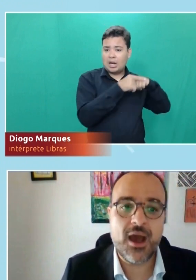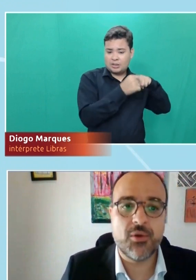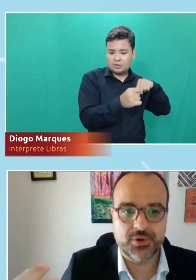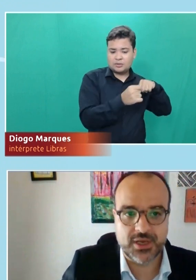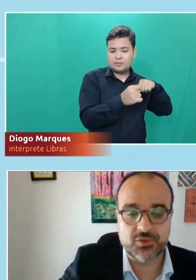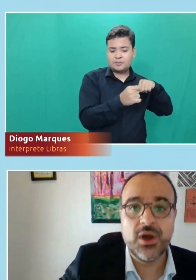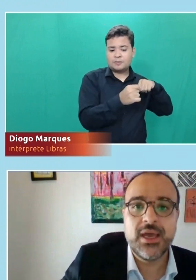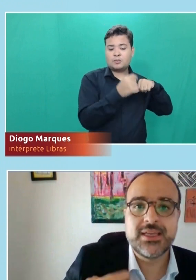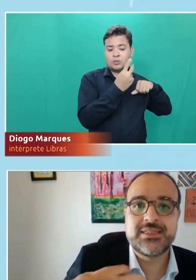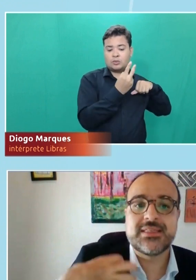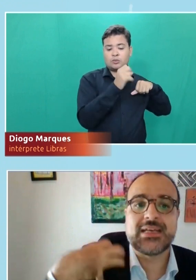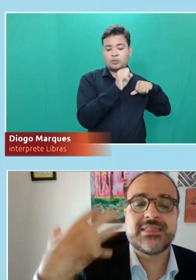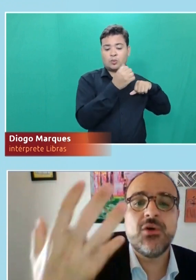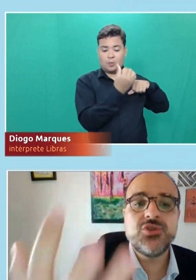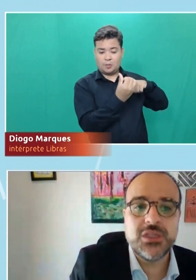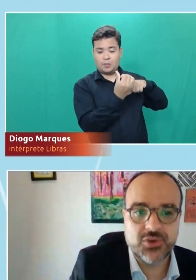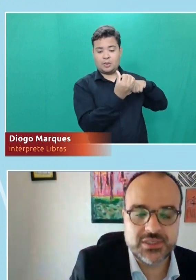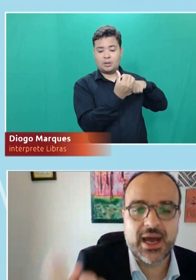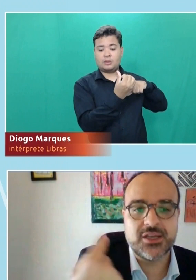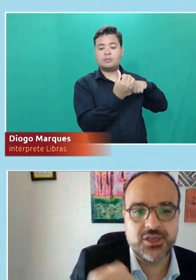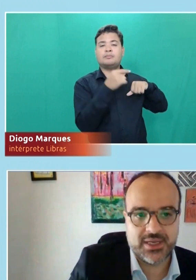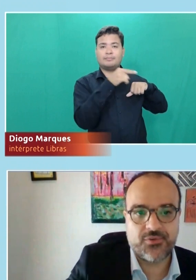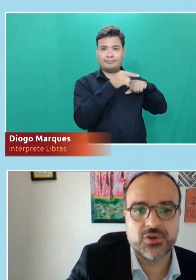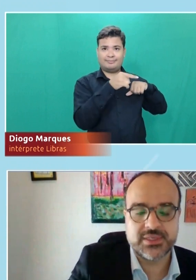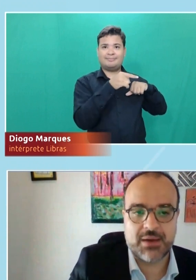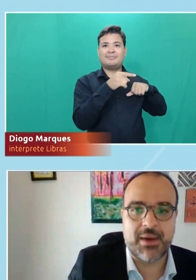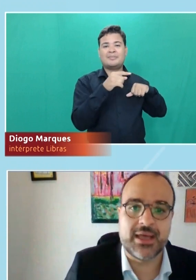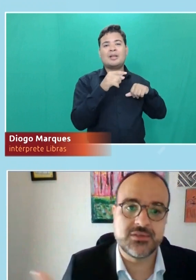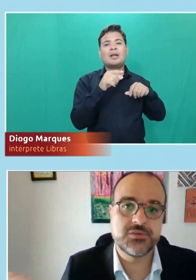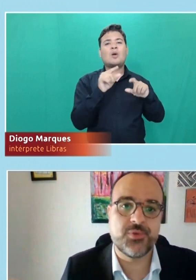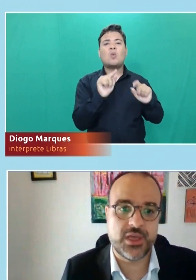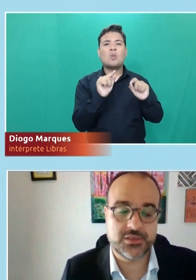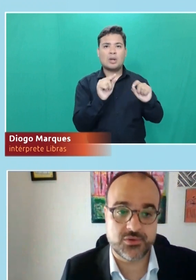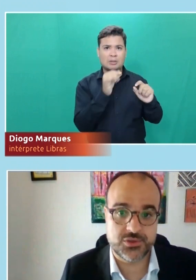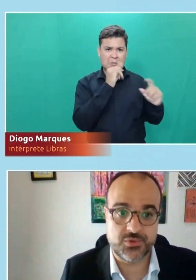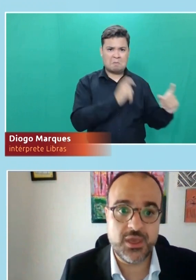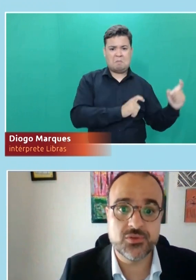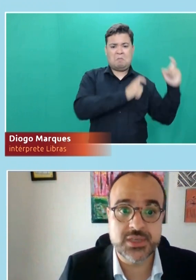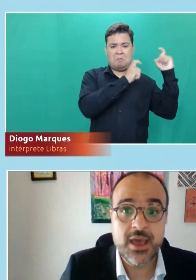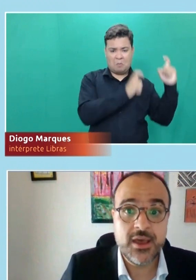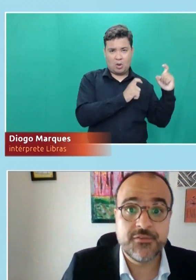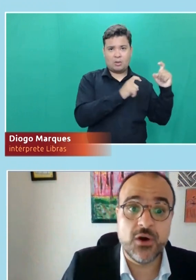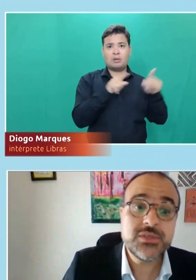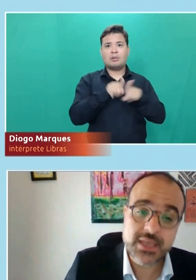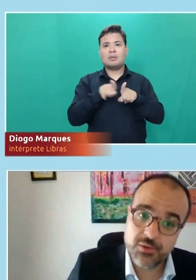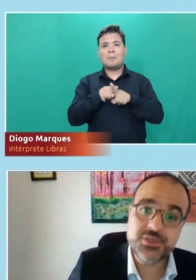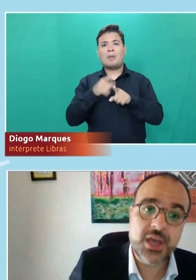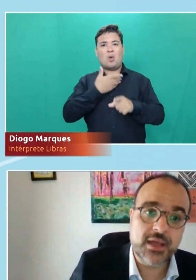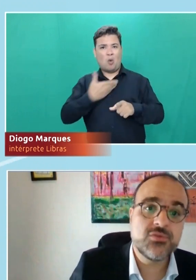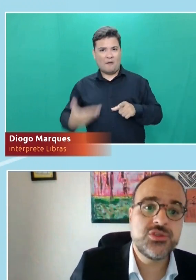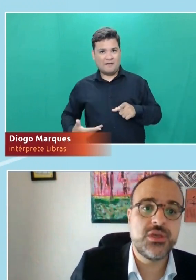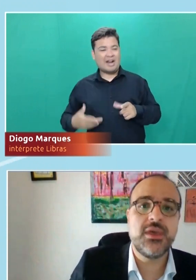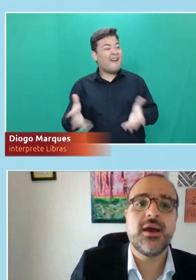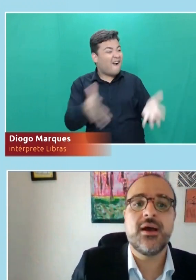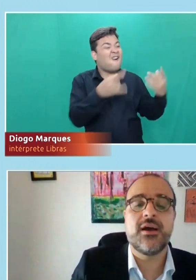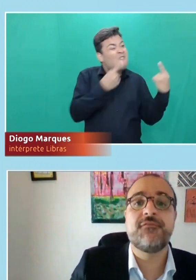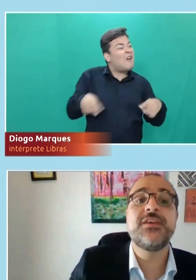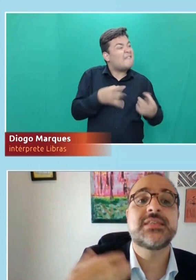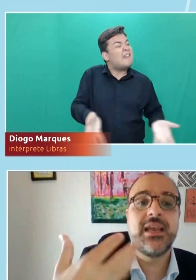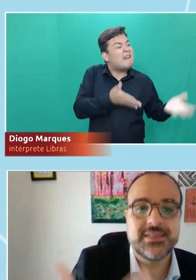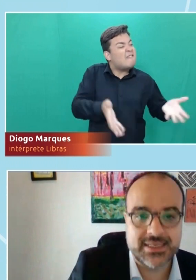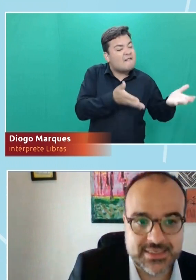Código Penal, portanto, incitação de animosidade entre as Forças Armadas e os poderes constituídos, vão ser objeto